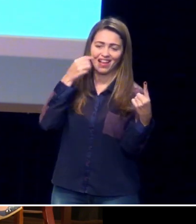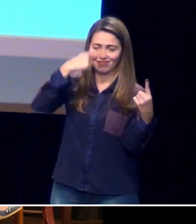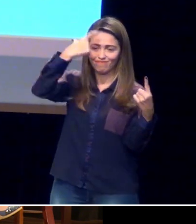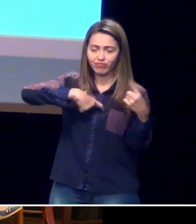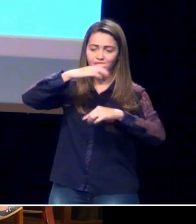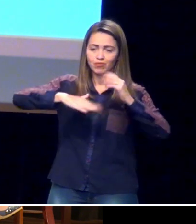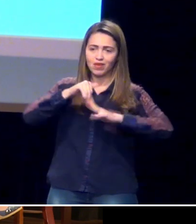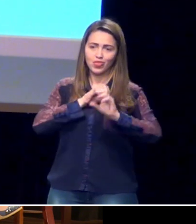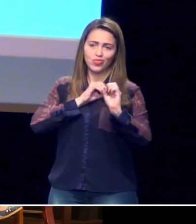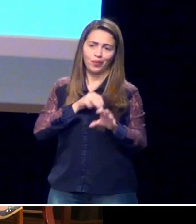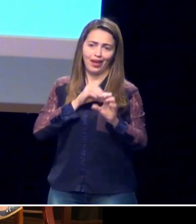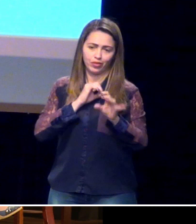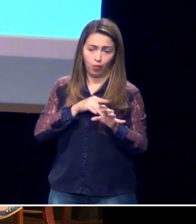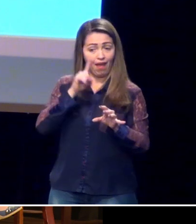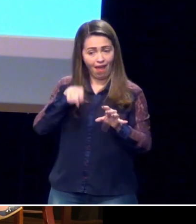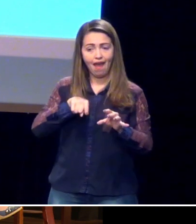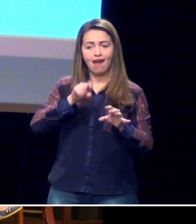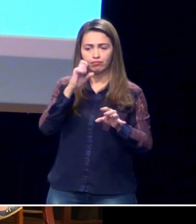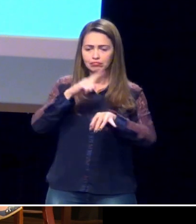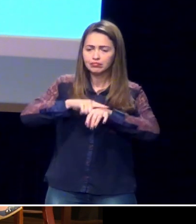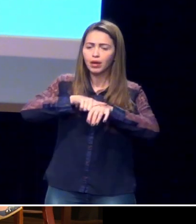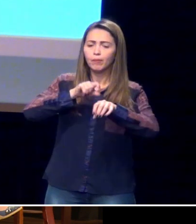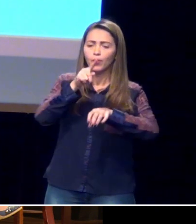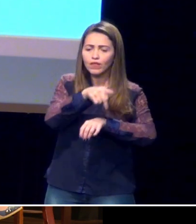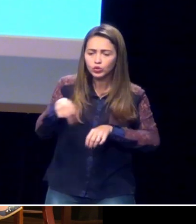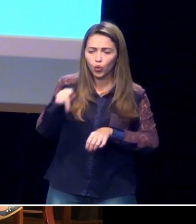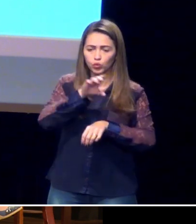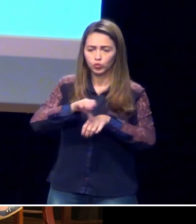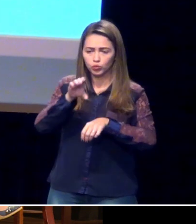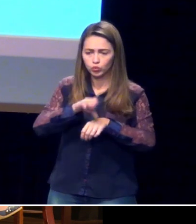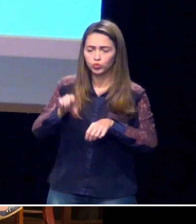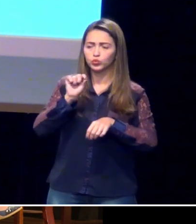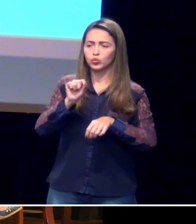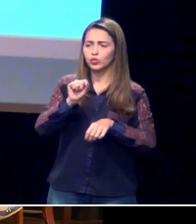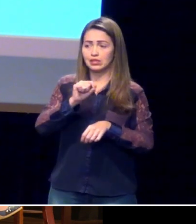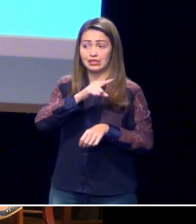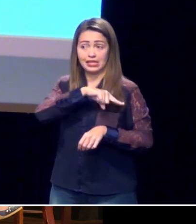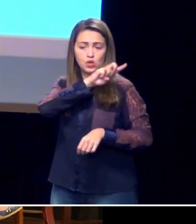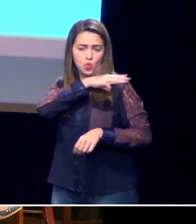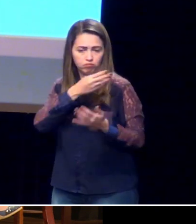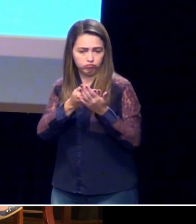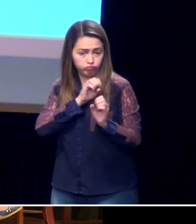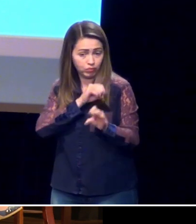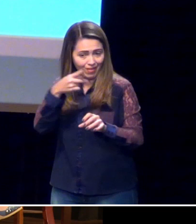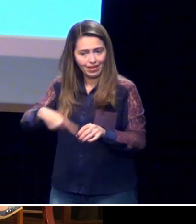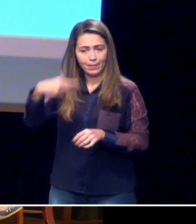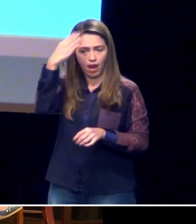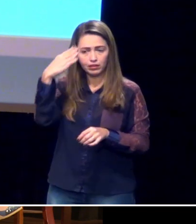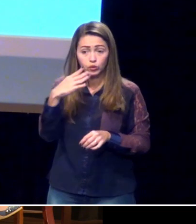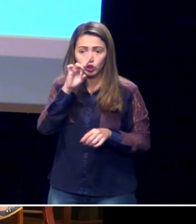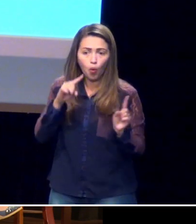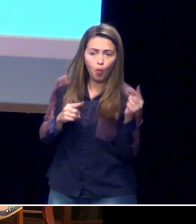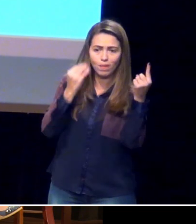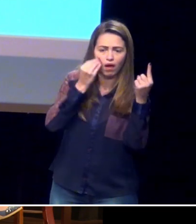Ele foi, durante um tempo, professor de russo para alunos russos do terceiro ano do ensino médio no Brasil.